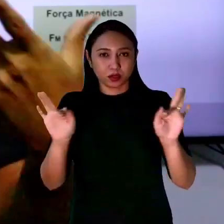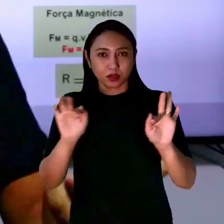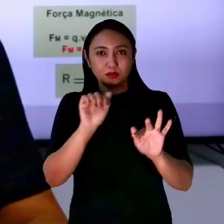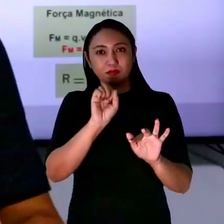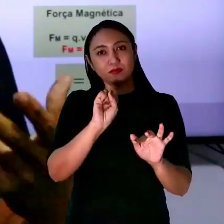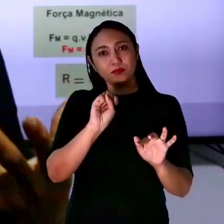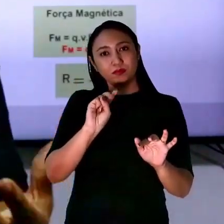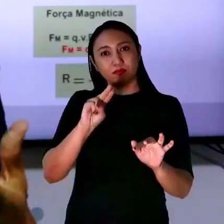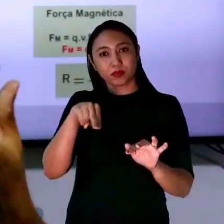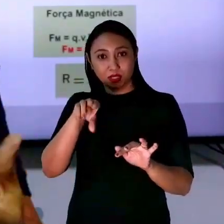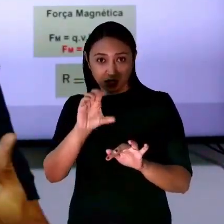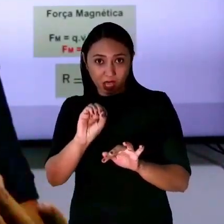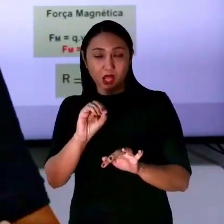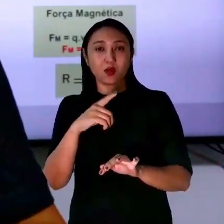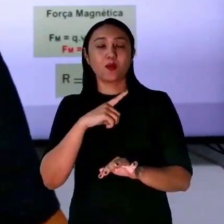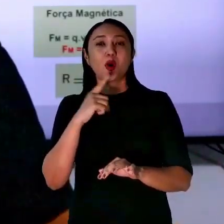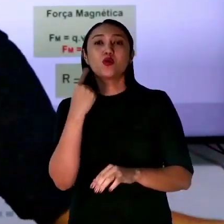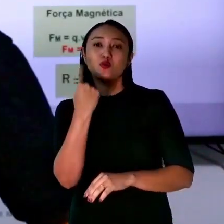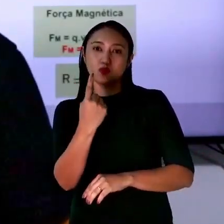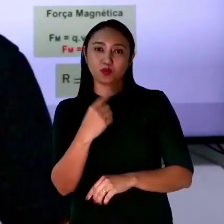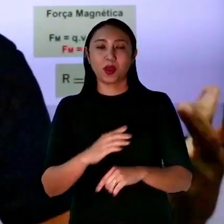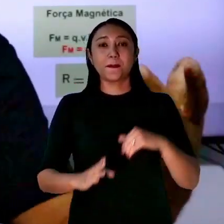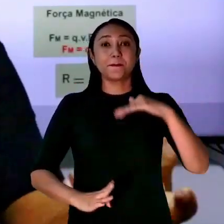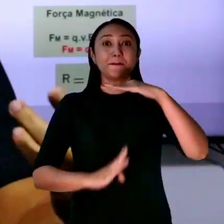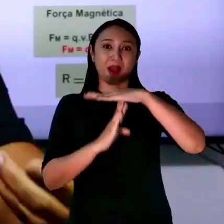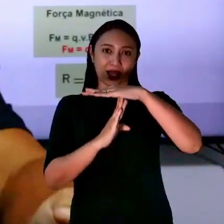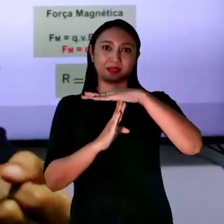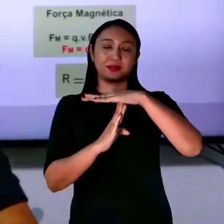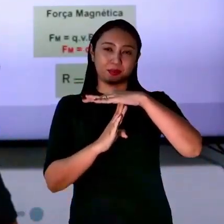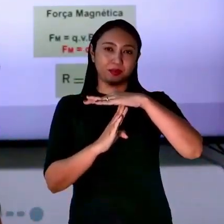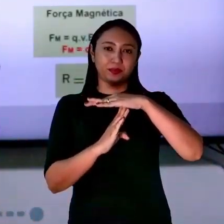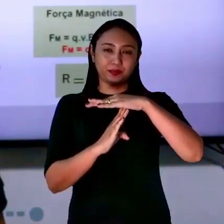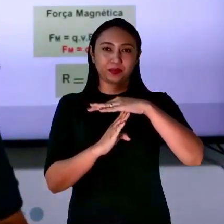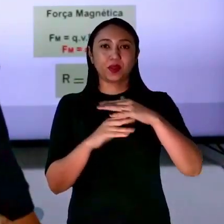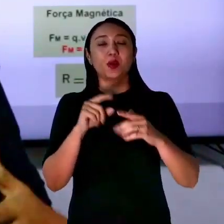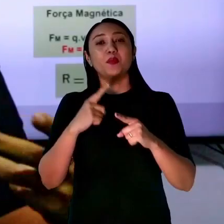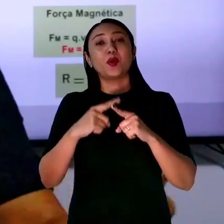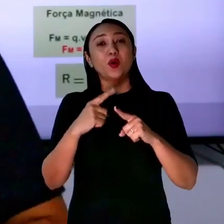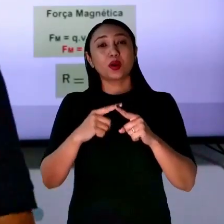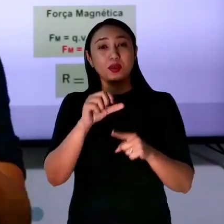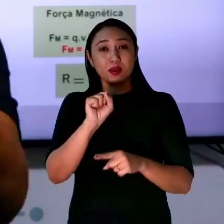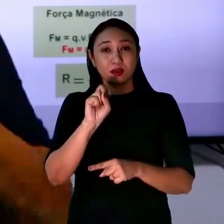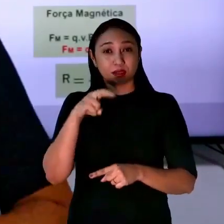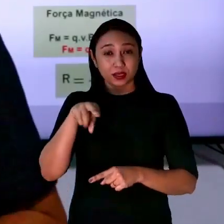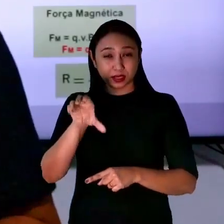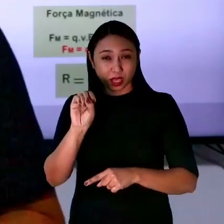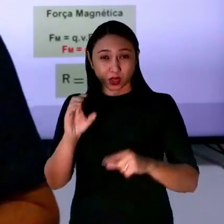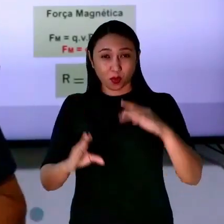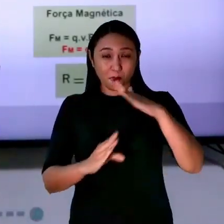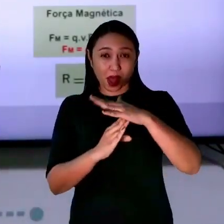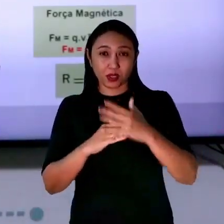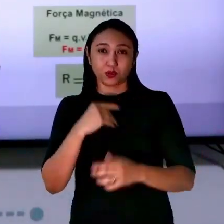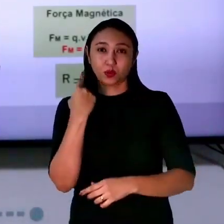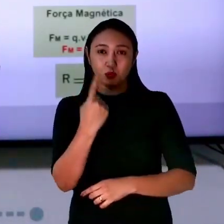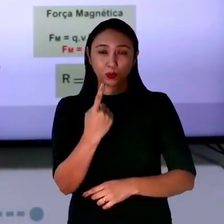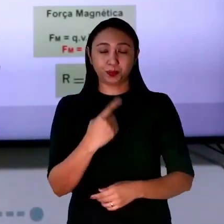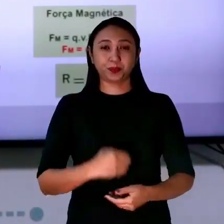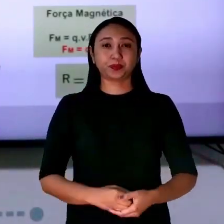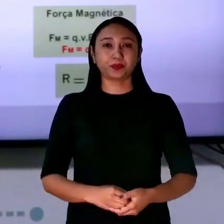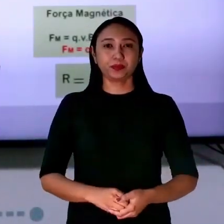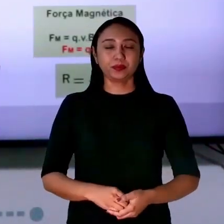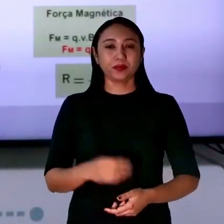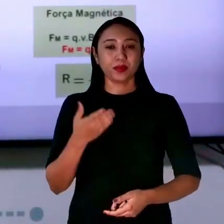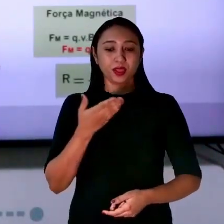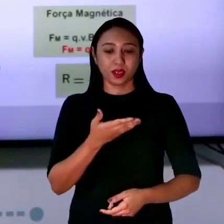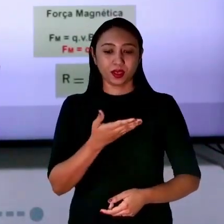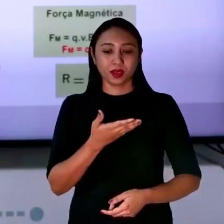que fisicamente a gente diz que a força é máxima, levando em consideração que o seno chega ao seu valor máximo de 1. Tá bom? Então, aqui eu